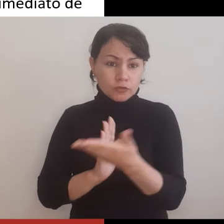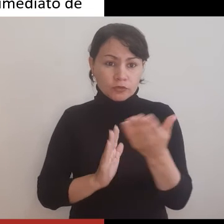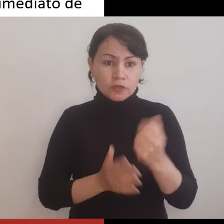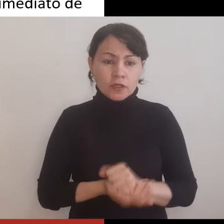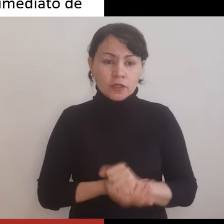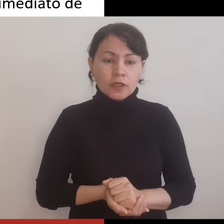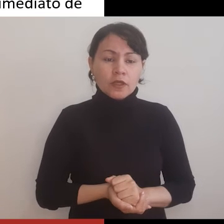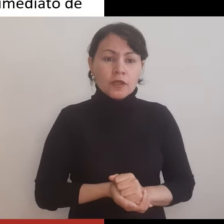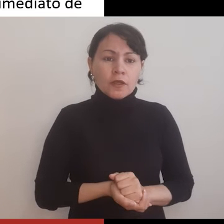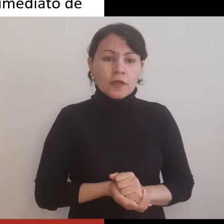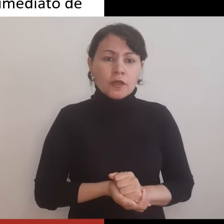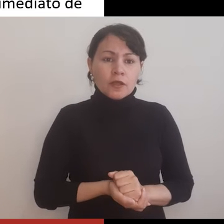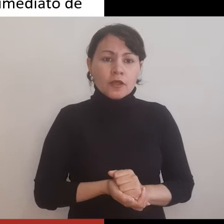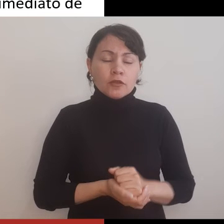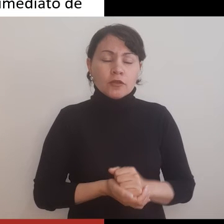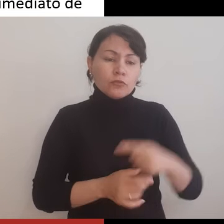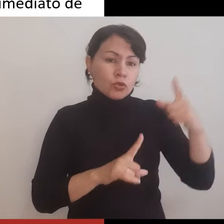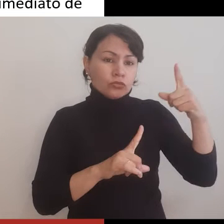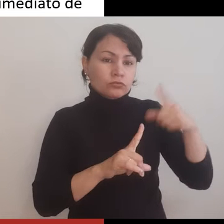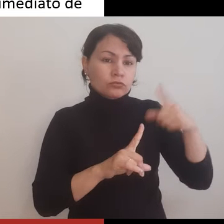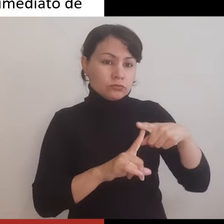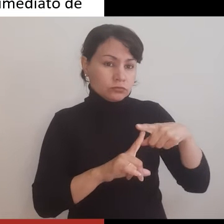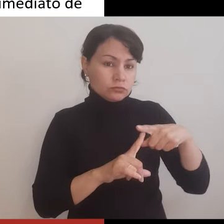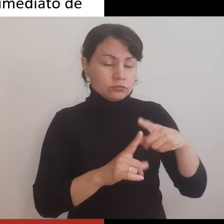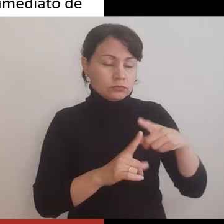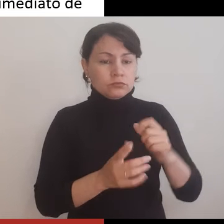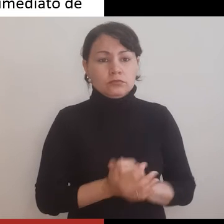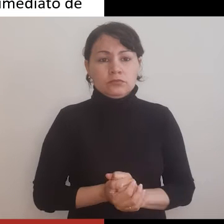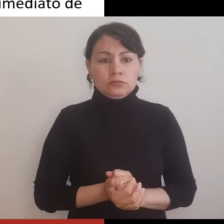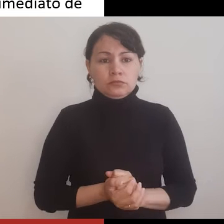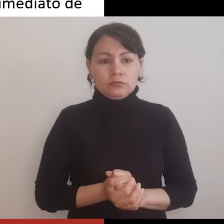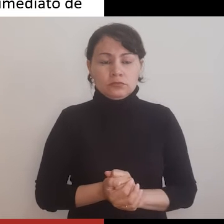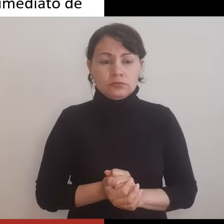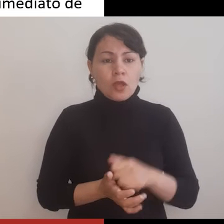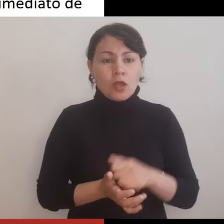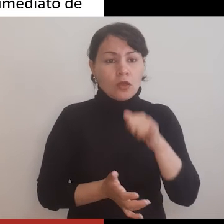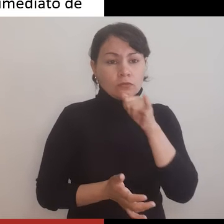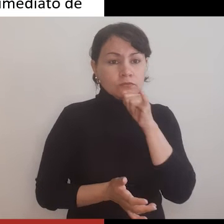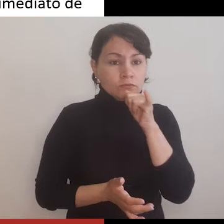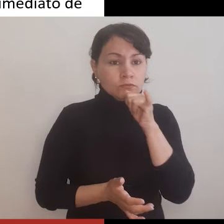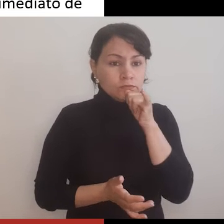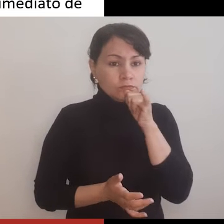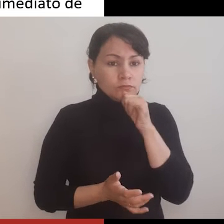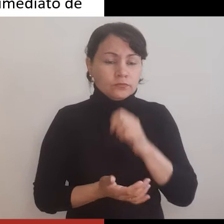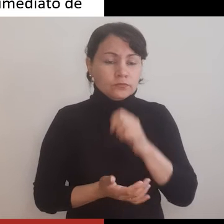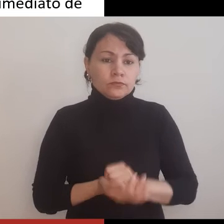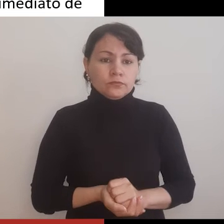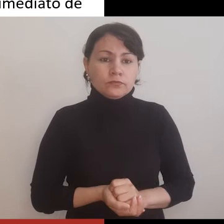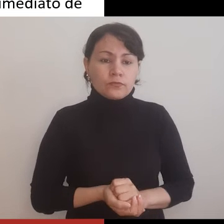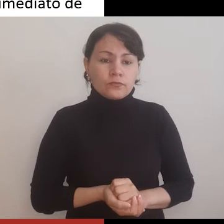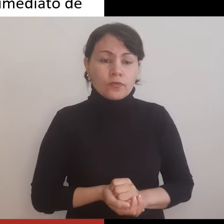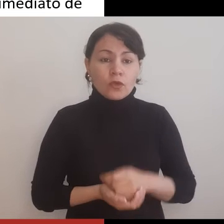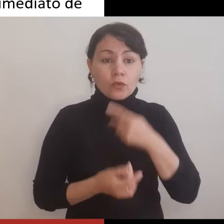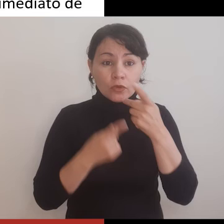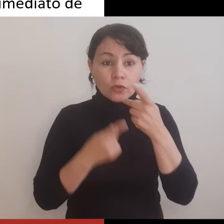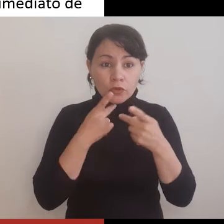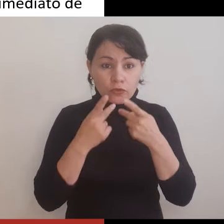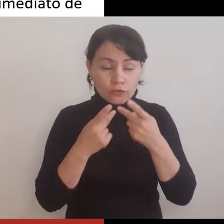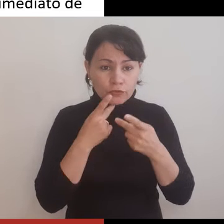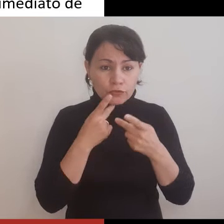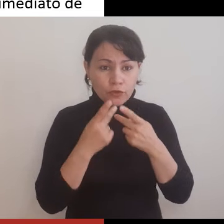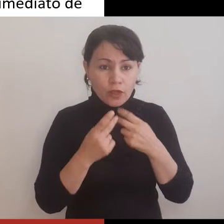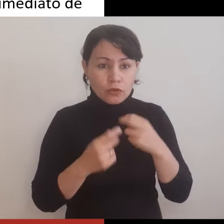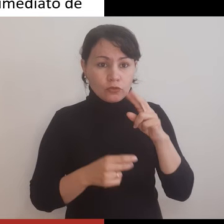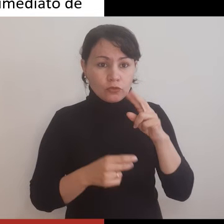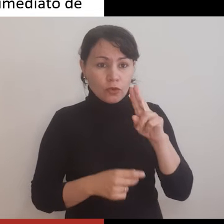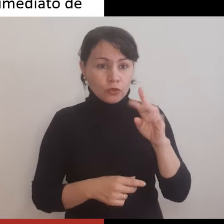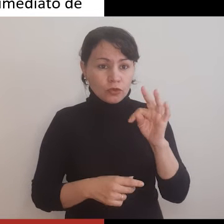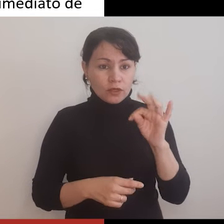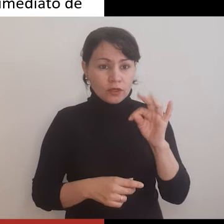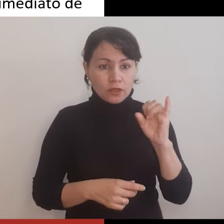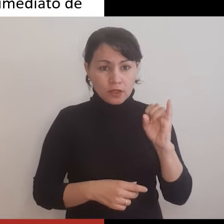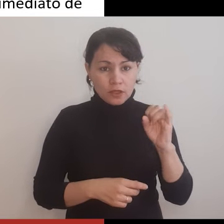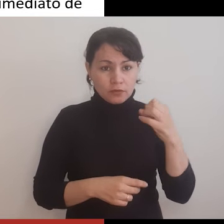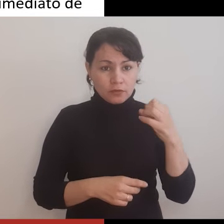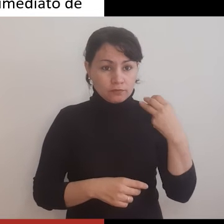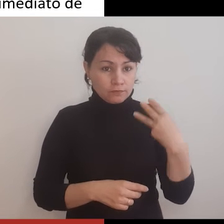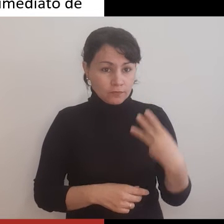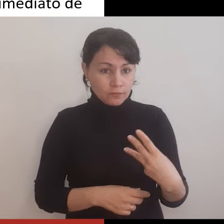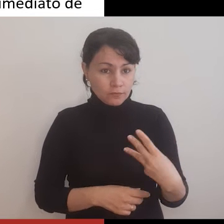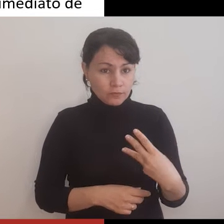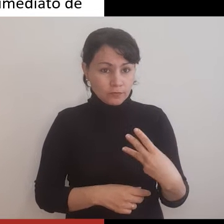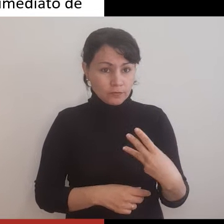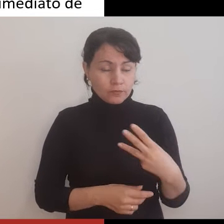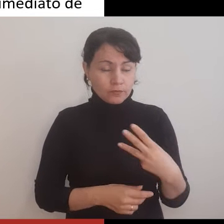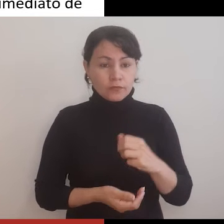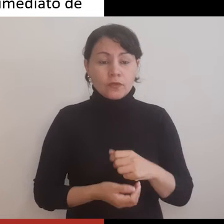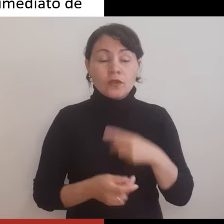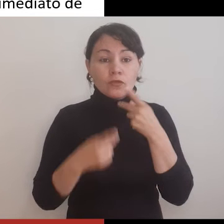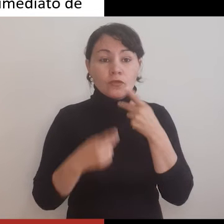a classificação por tipo. Vamos dar alguns exemplos. Quando eu falo de uma UTI tipo 3, eu